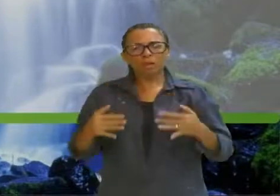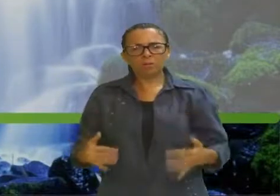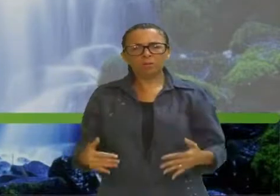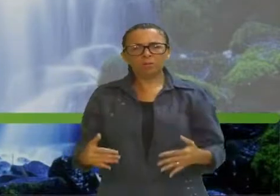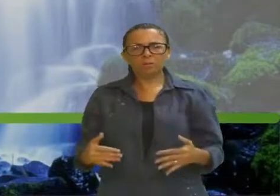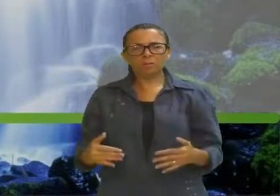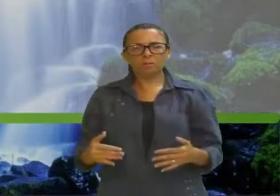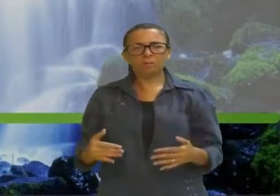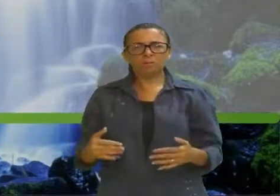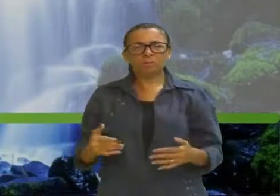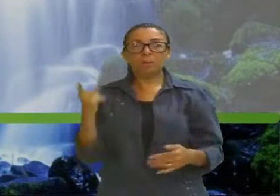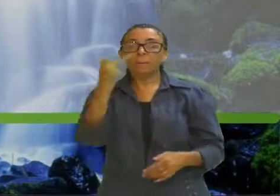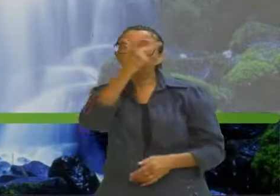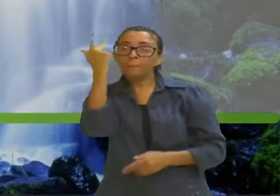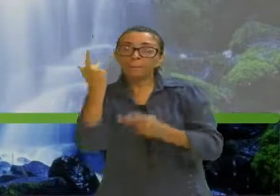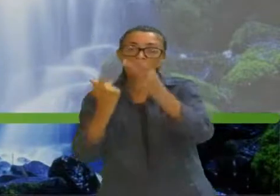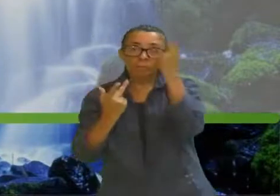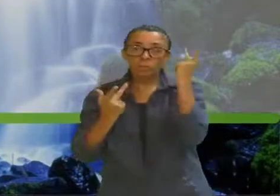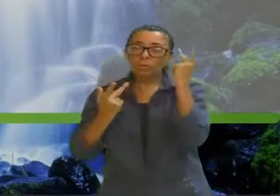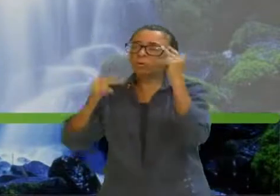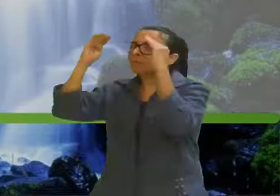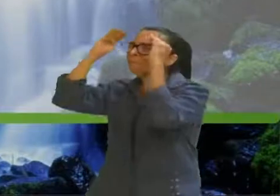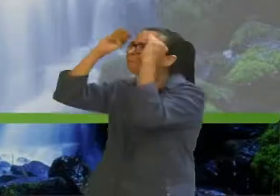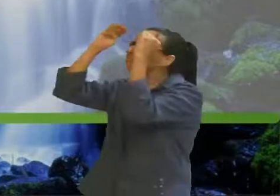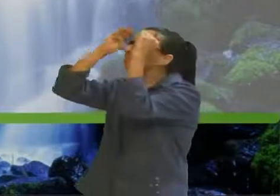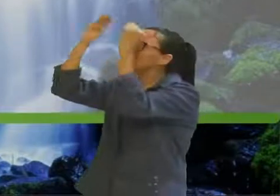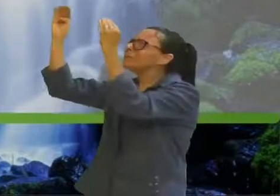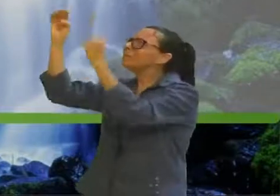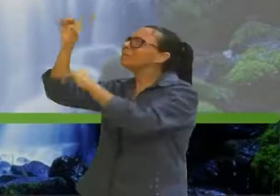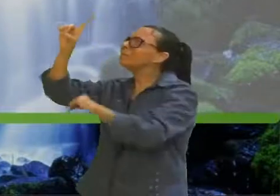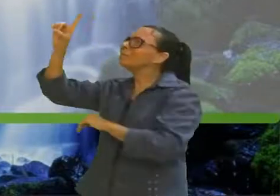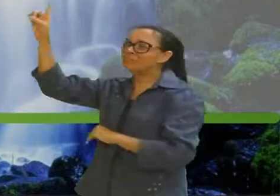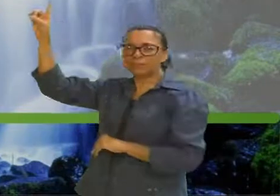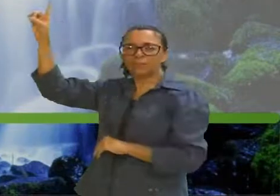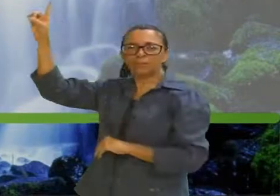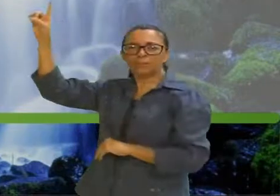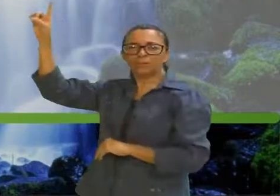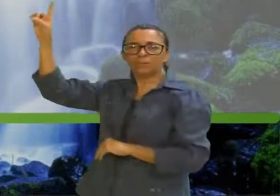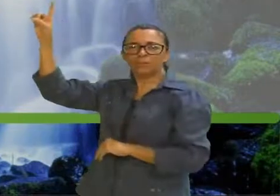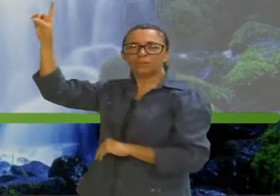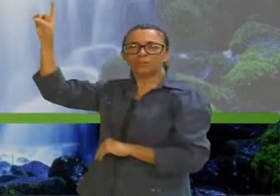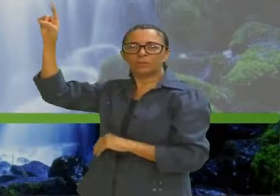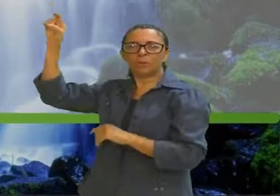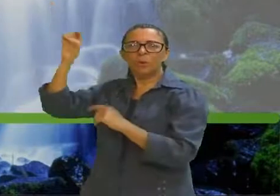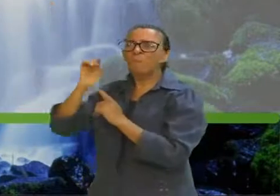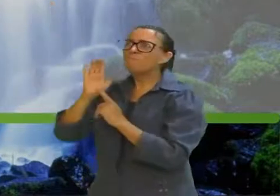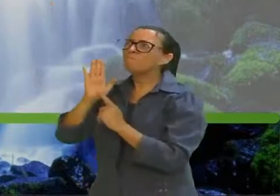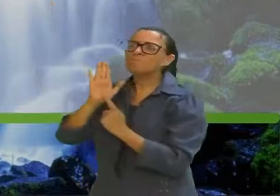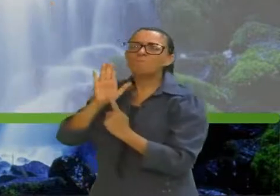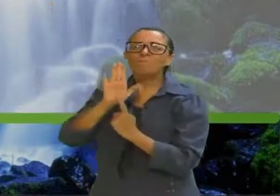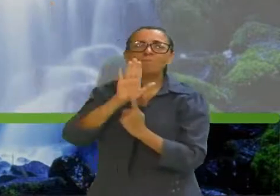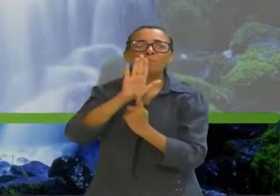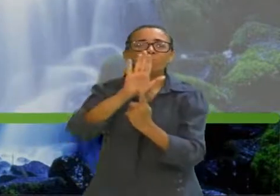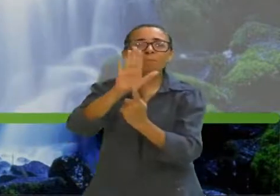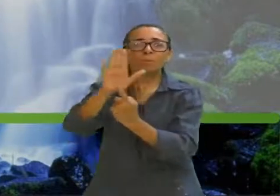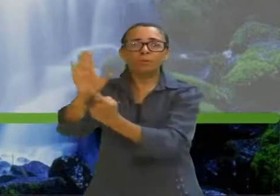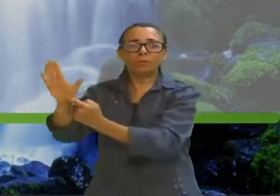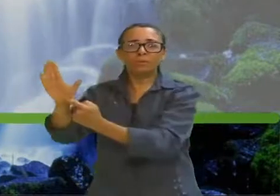Ele, né? Os irmãos podem ver depois em João 14, do 15 ao